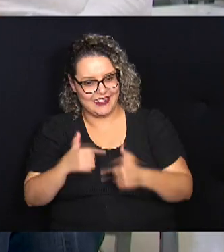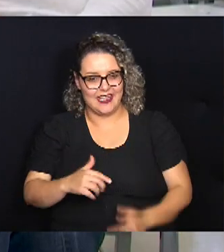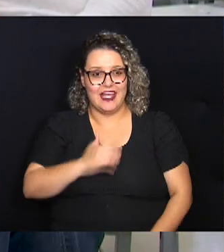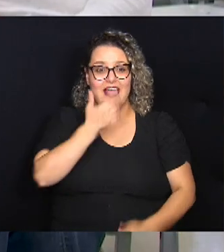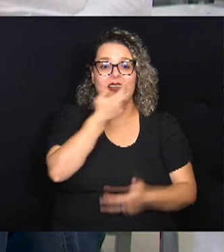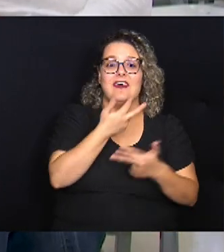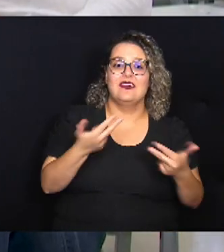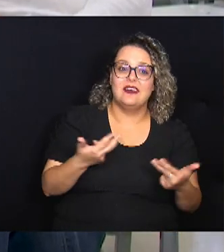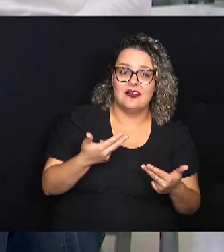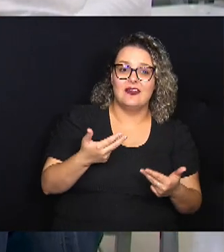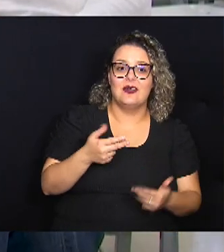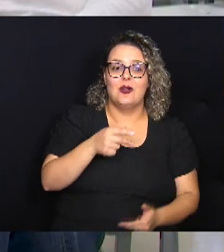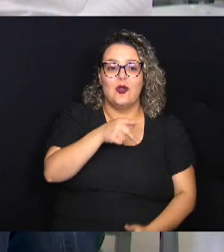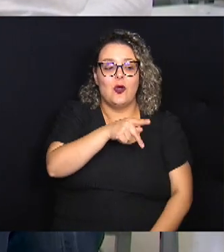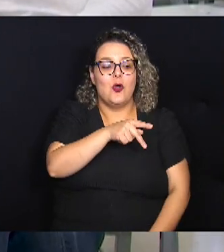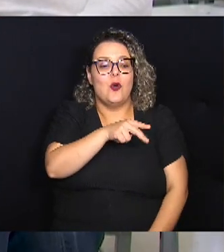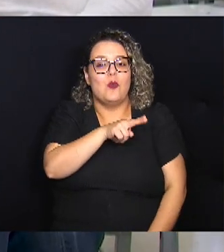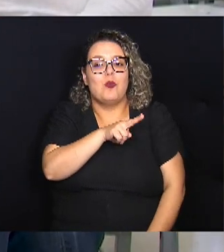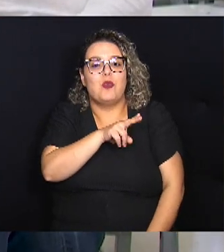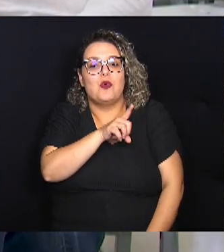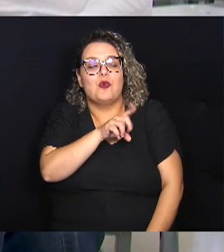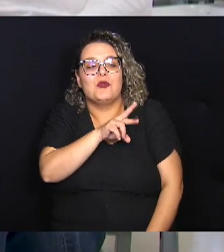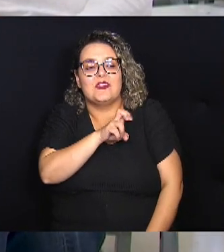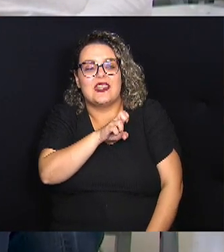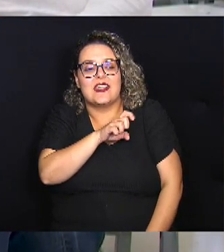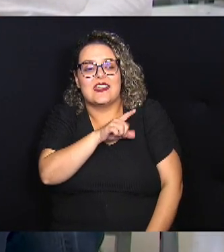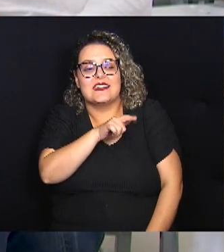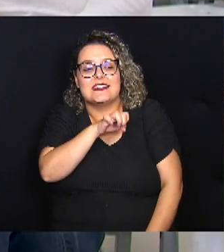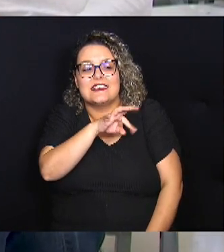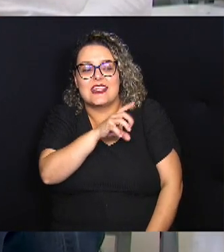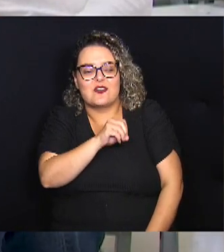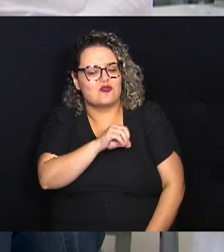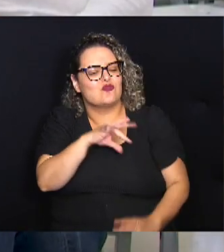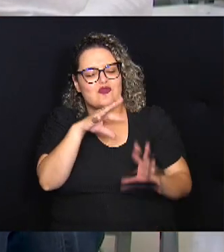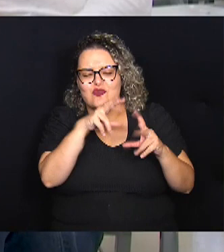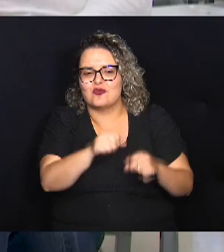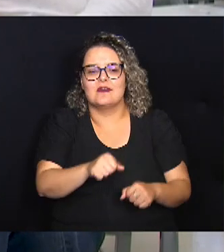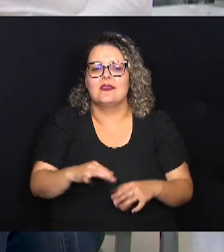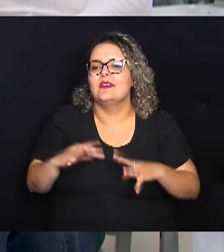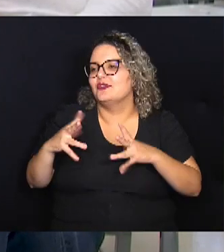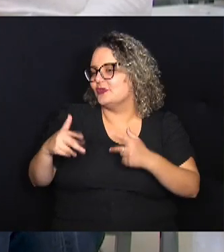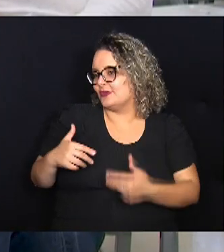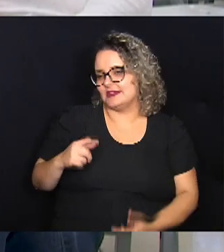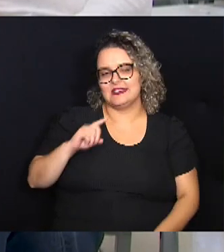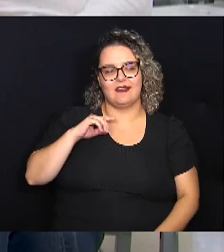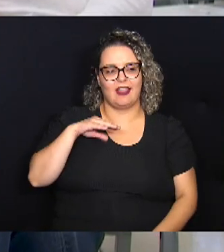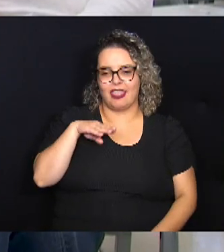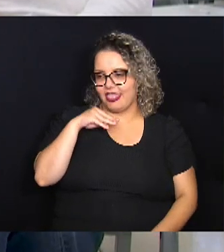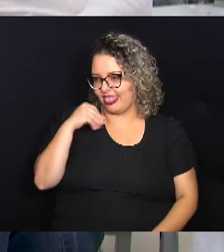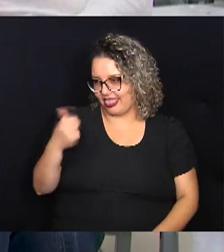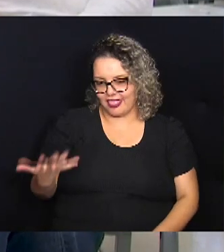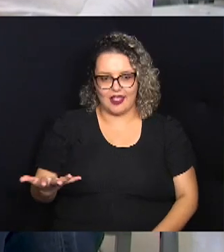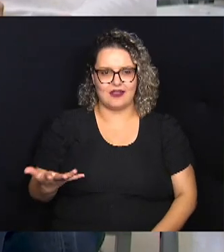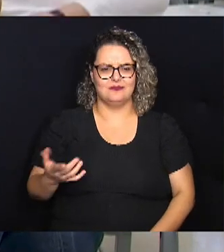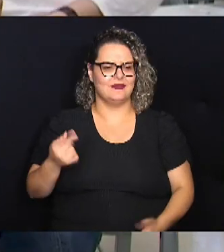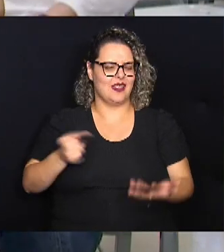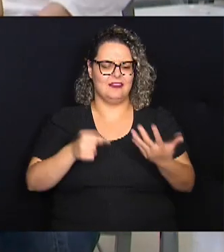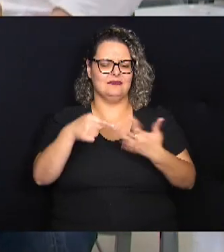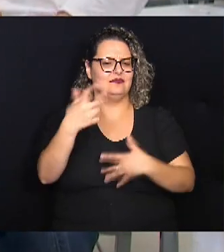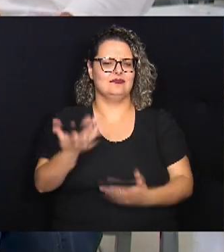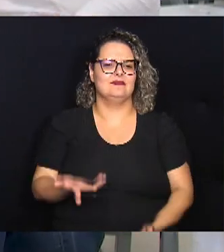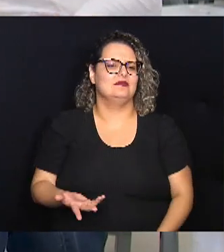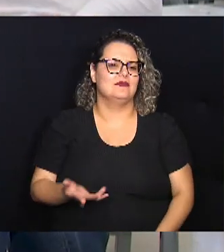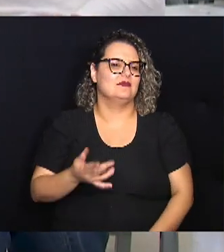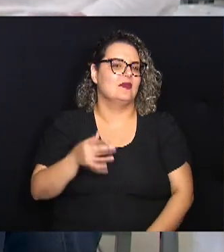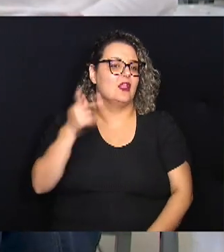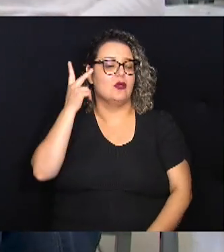estão apodrecendo tudinho. Todas as frutas estão apodrecendo. E assim, eu citei, olha aqui, o